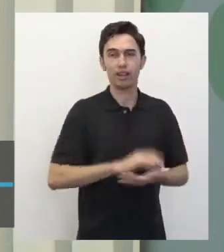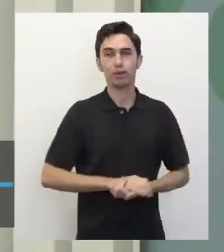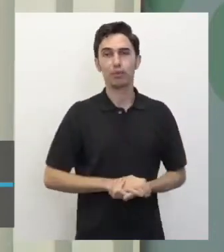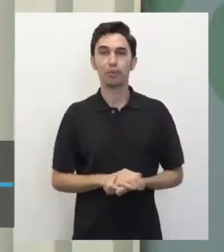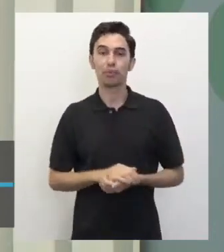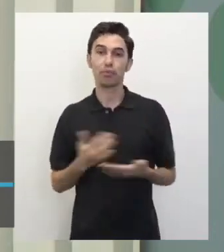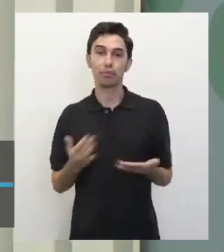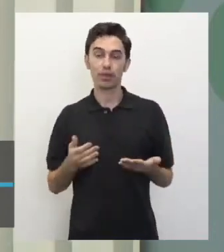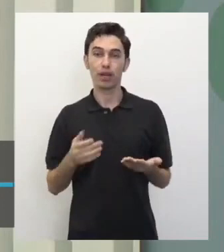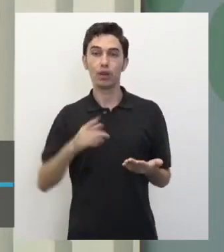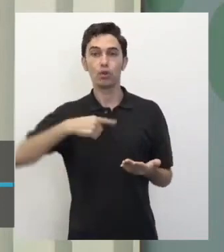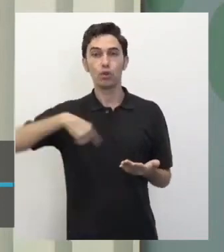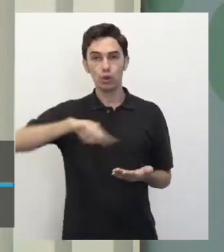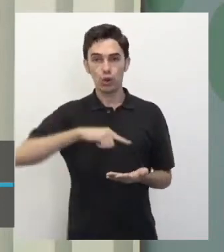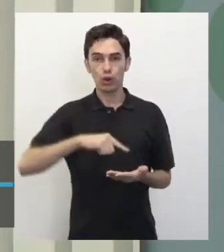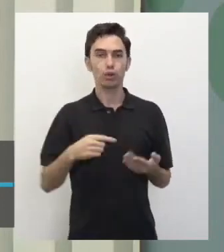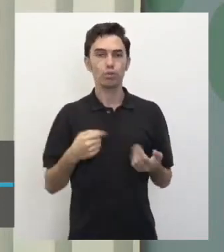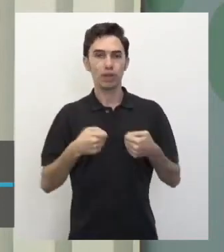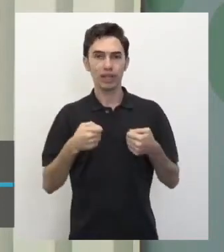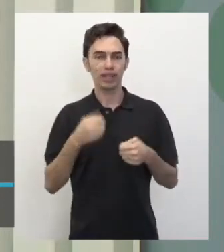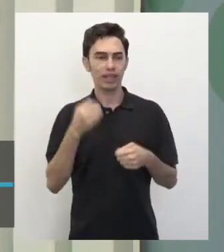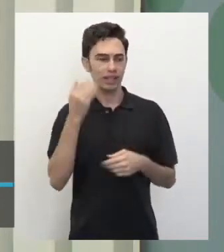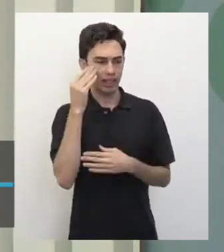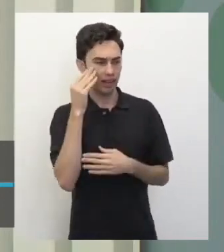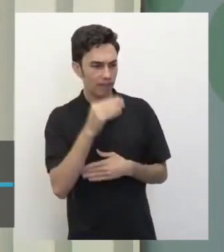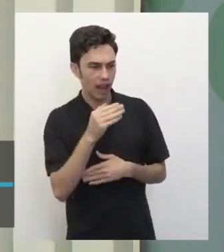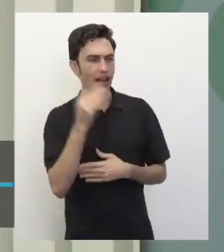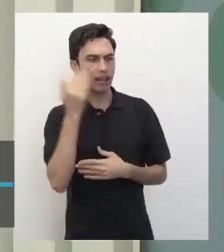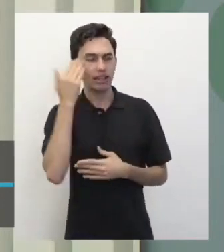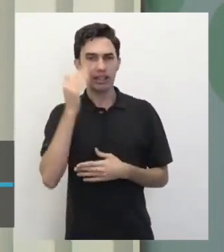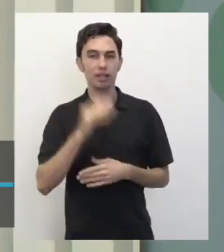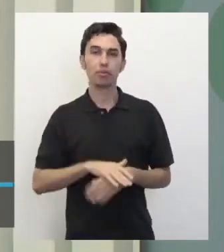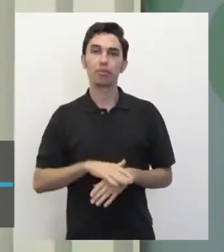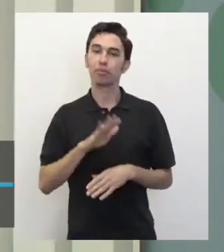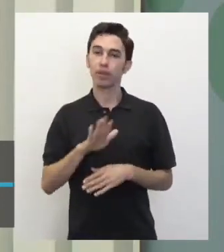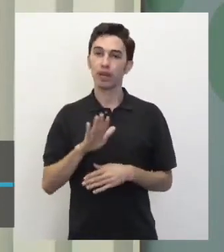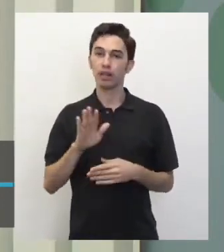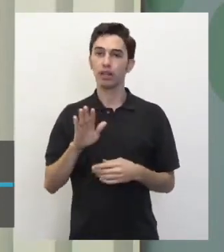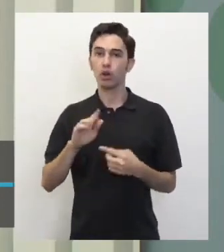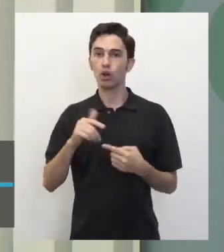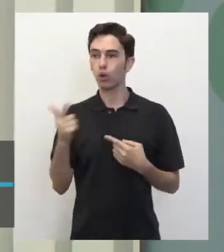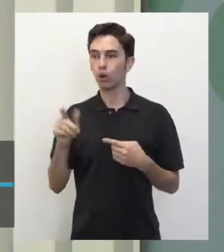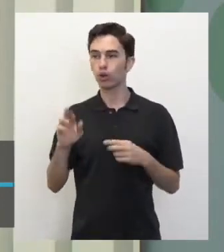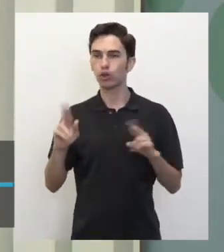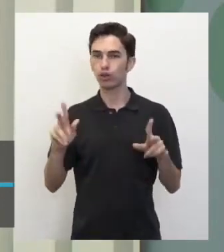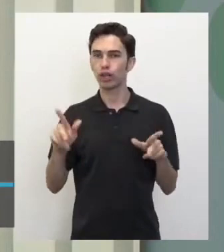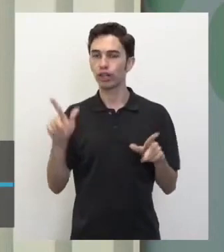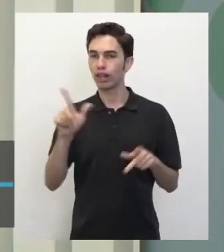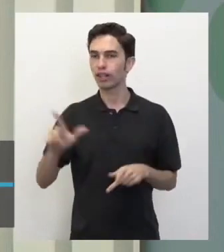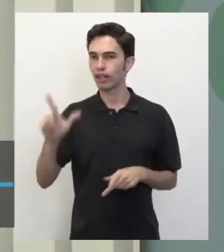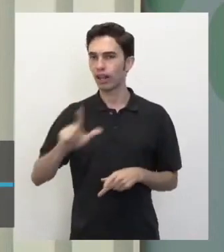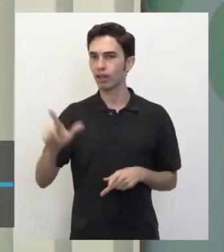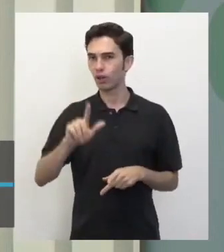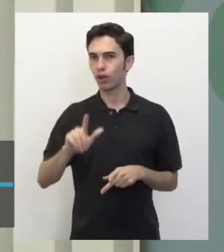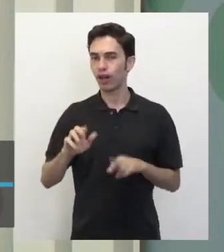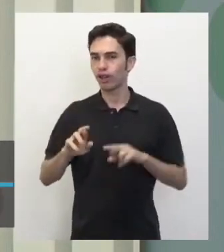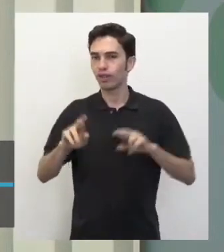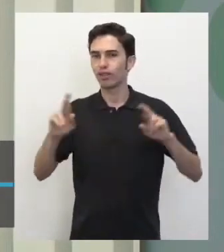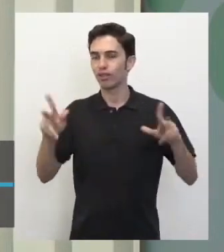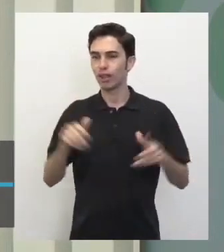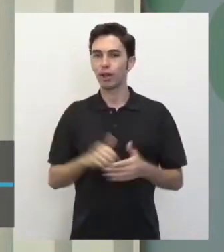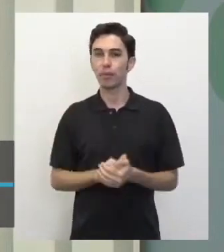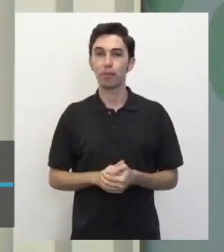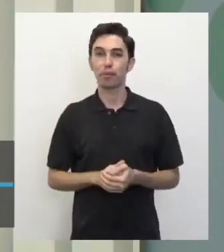4 doses de paixão. A gente interpreta. Então, eu falei de paixão, amor, carinho. A literatura não fala só disso.